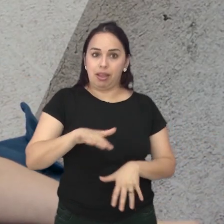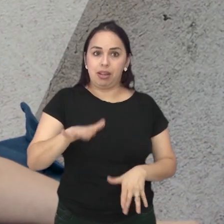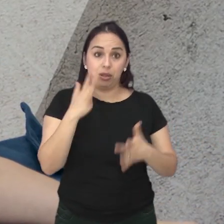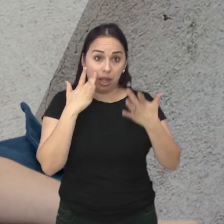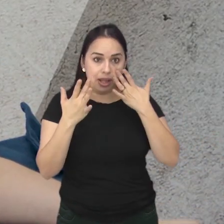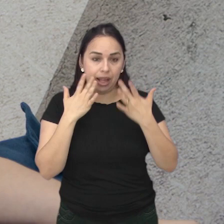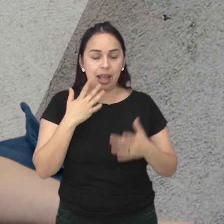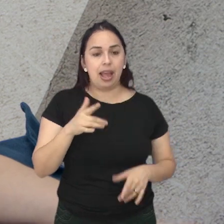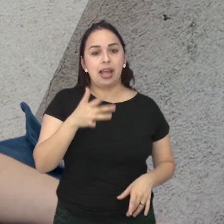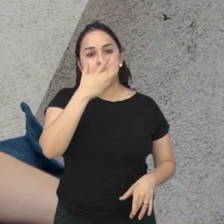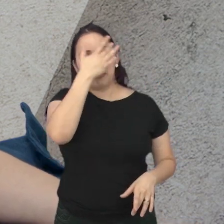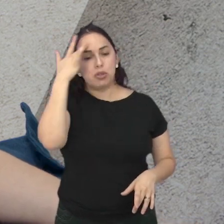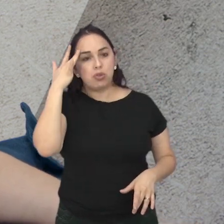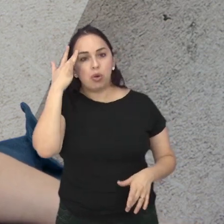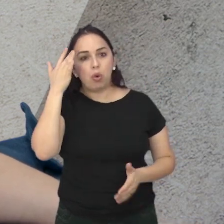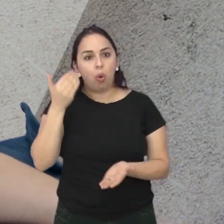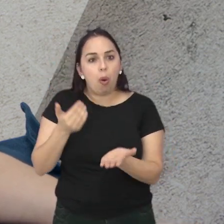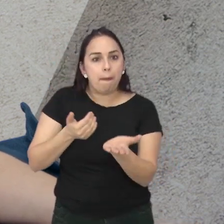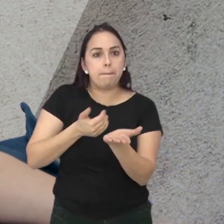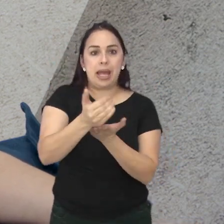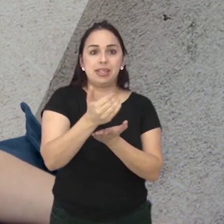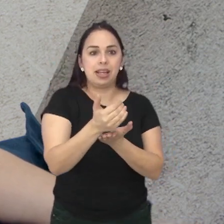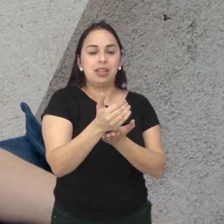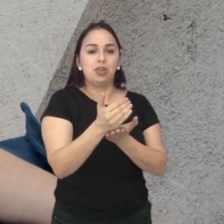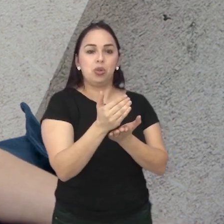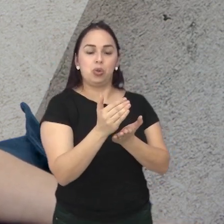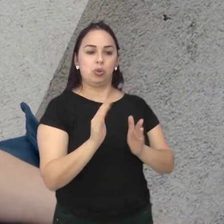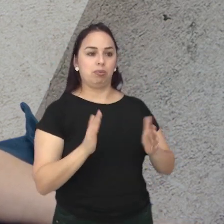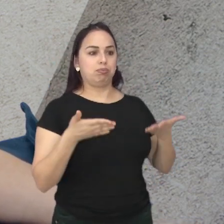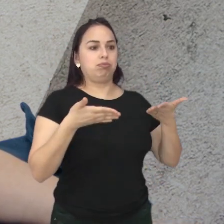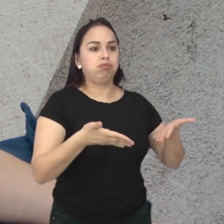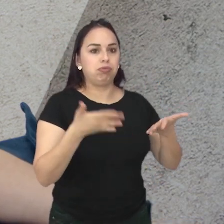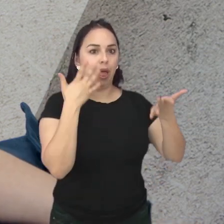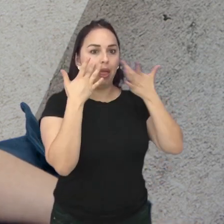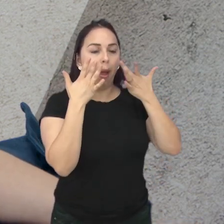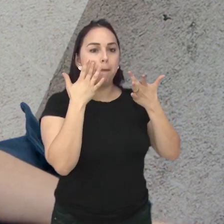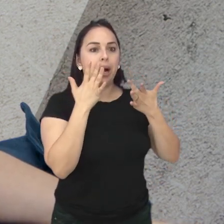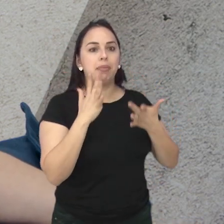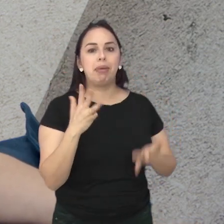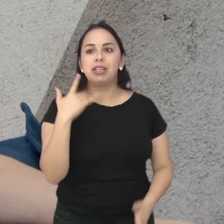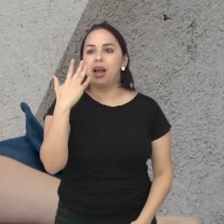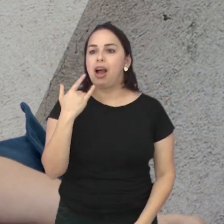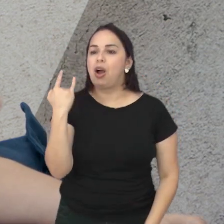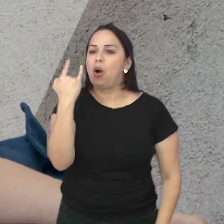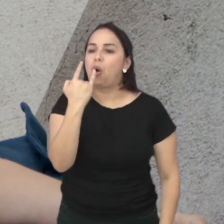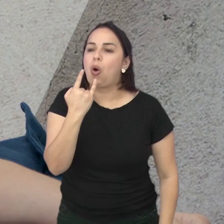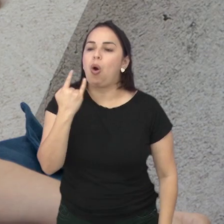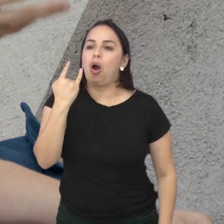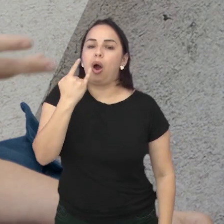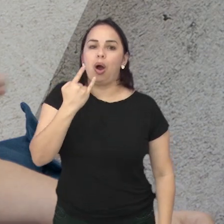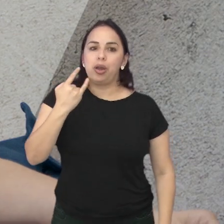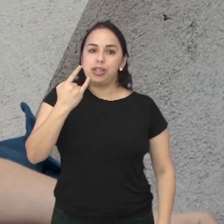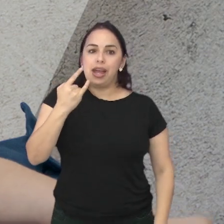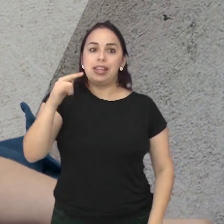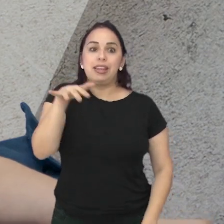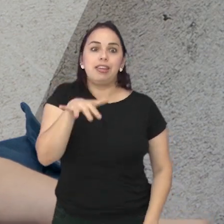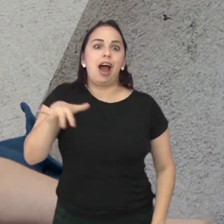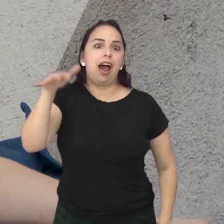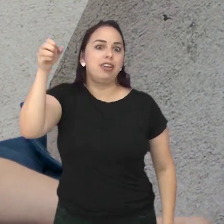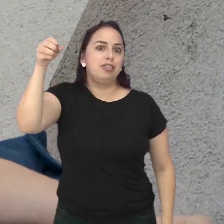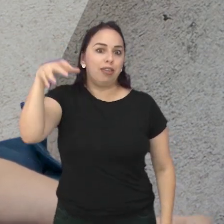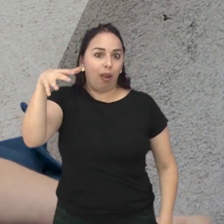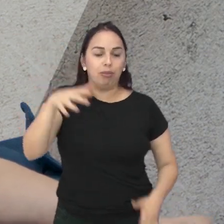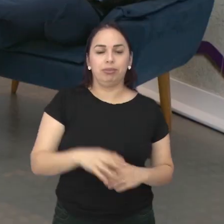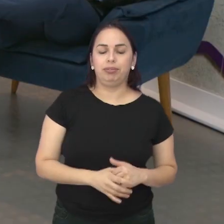do teatro. As pessoas às vezes começam fazendo o curso de atuação, mas acabam se encantando, se interessando por